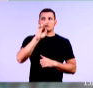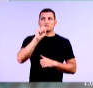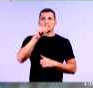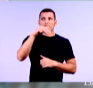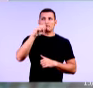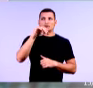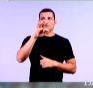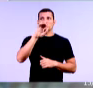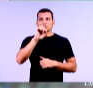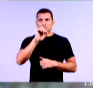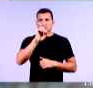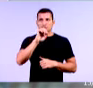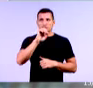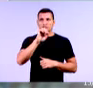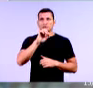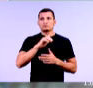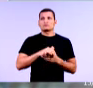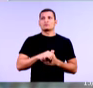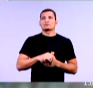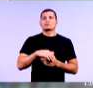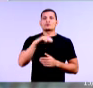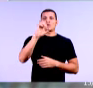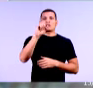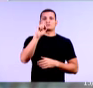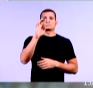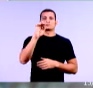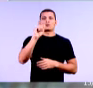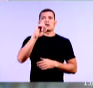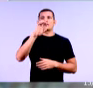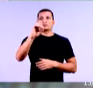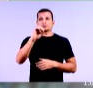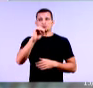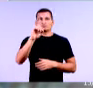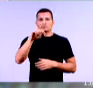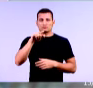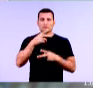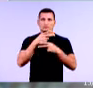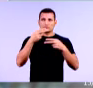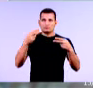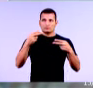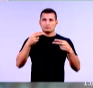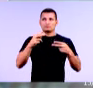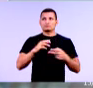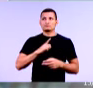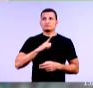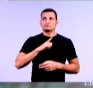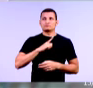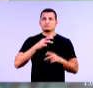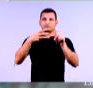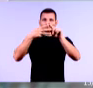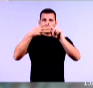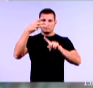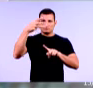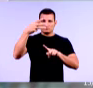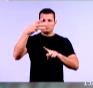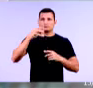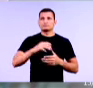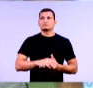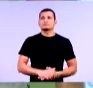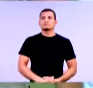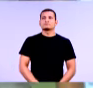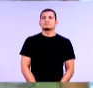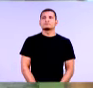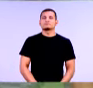gente, é algo que tem características, que tem comportamento e tem estado. Esse aí é o que é